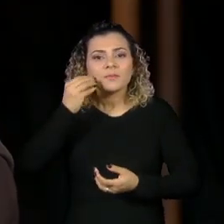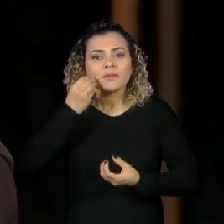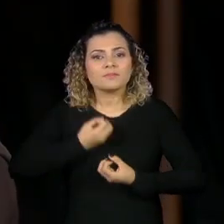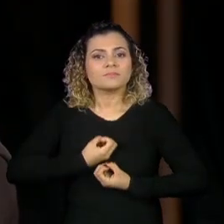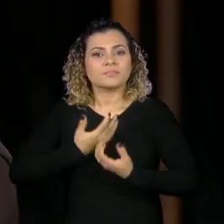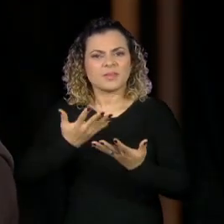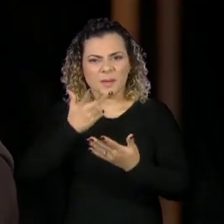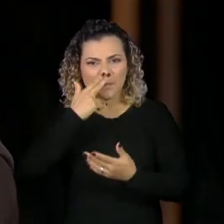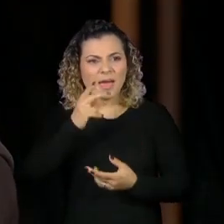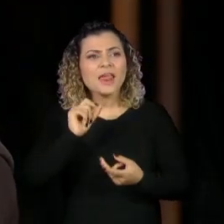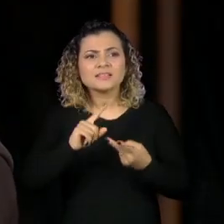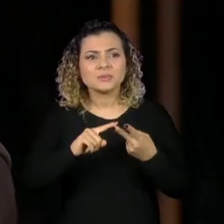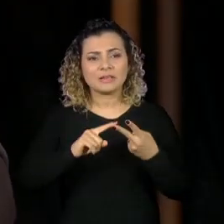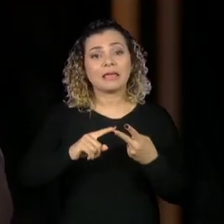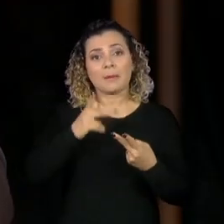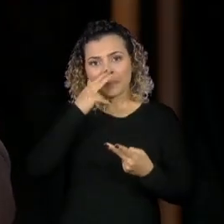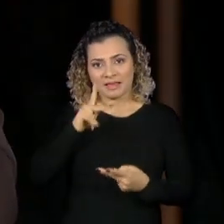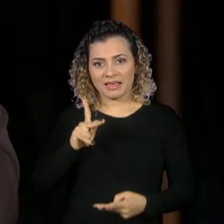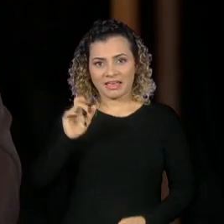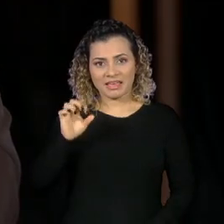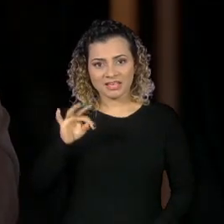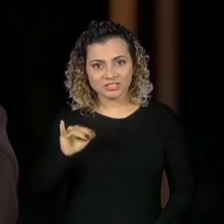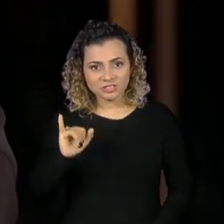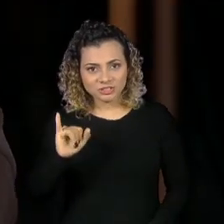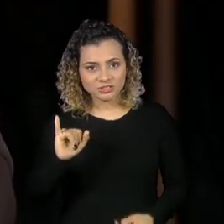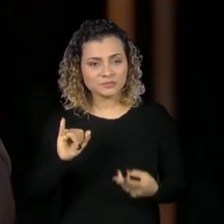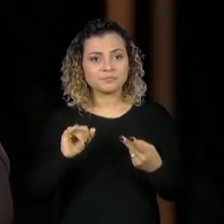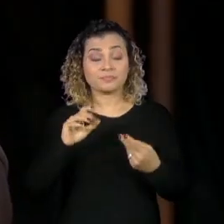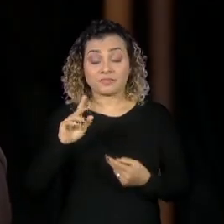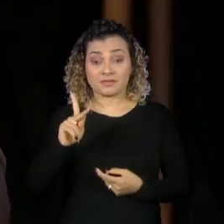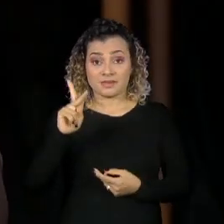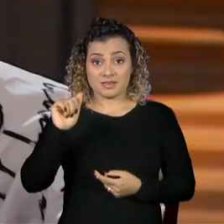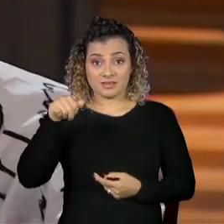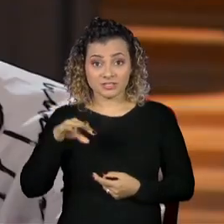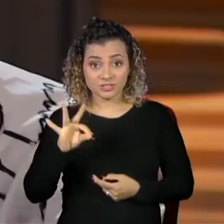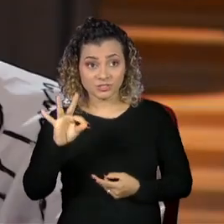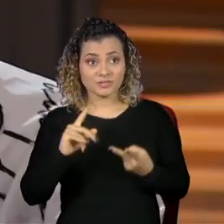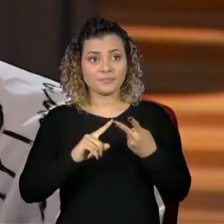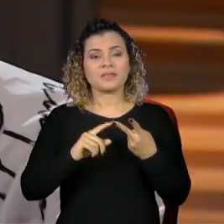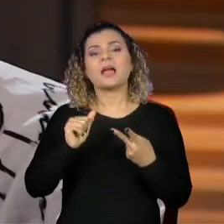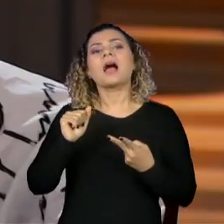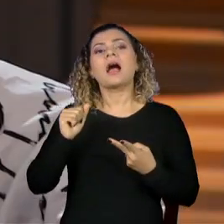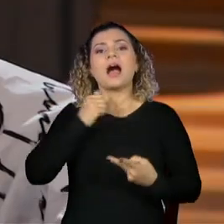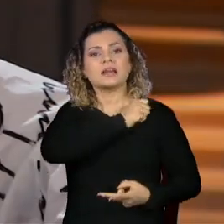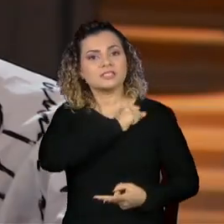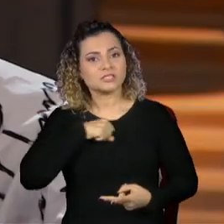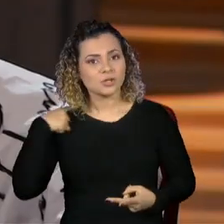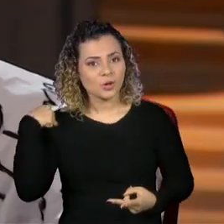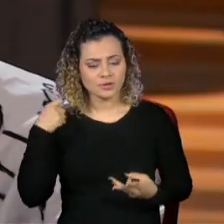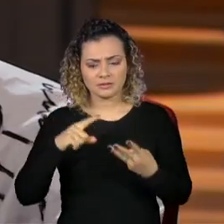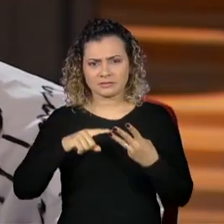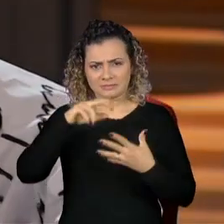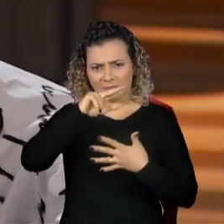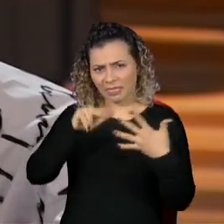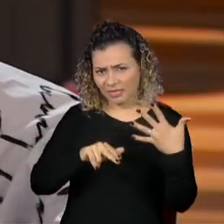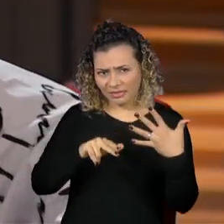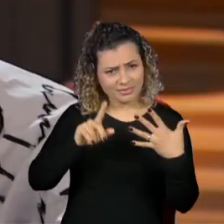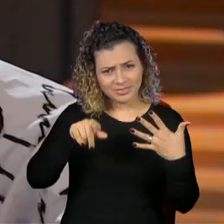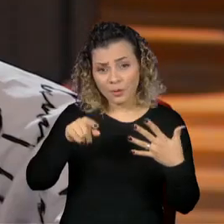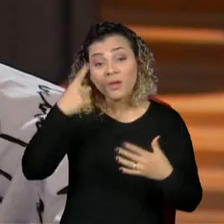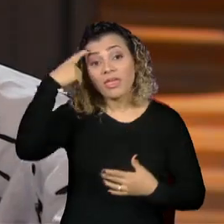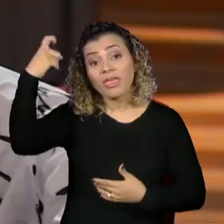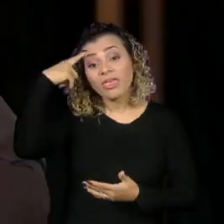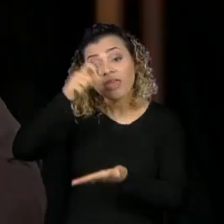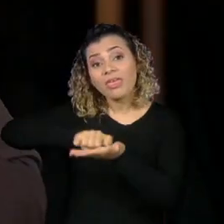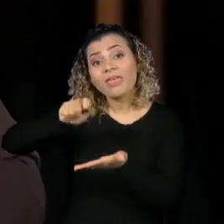cantil Aristóteles mas é dessa moça aqui Sofia xablau em moças e aeromoça por